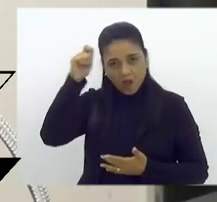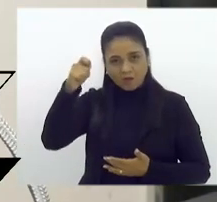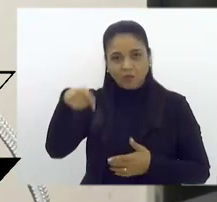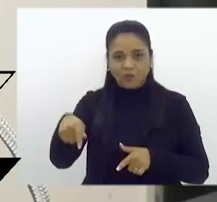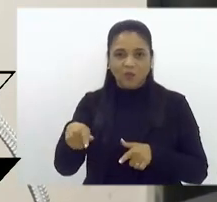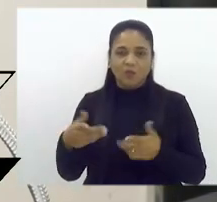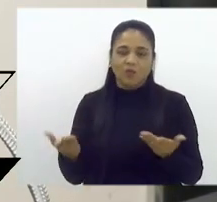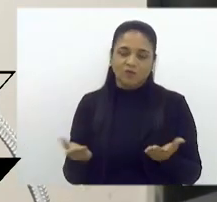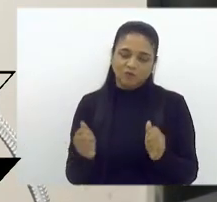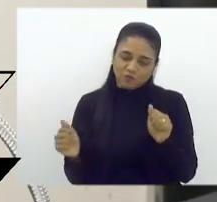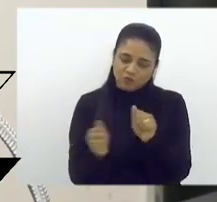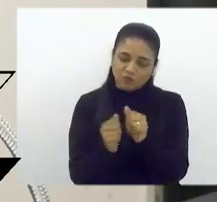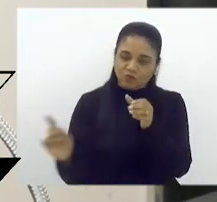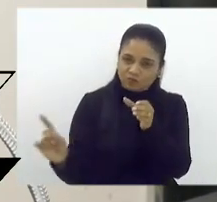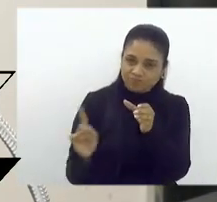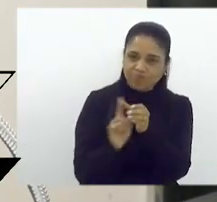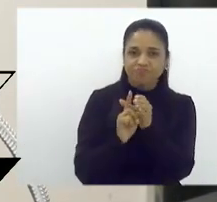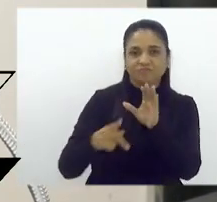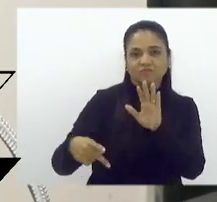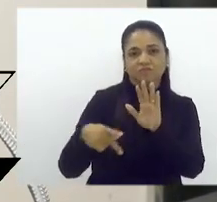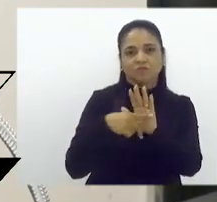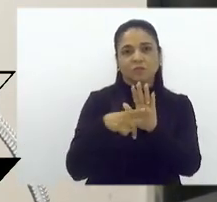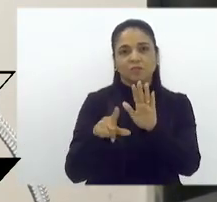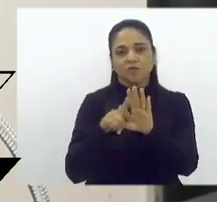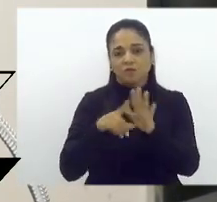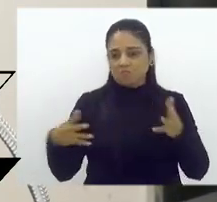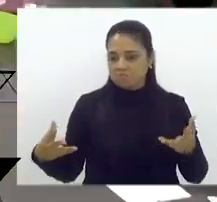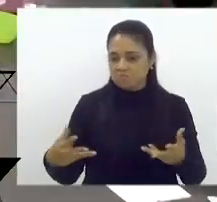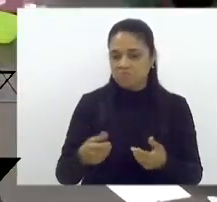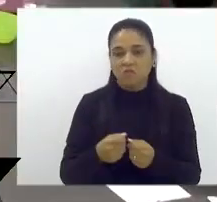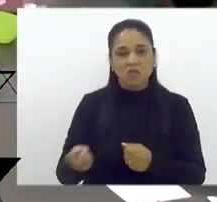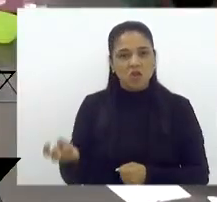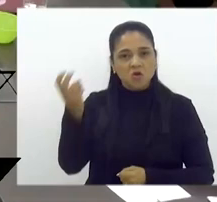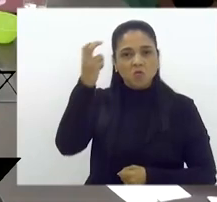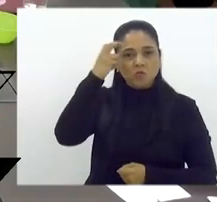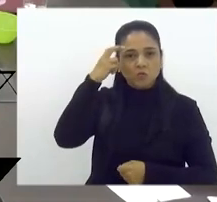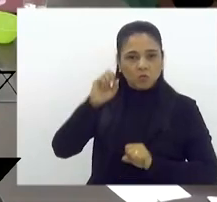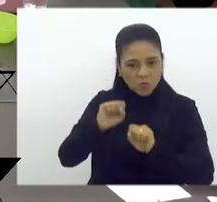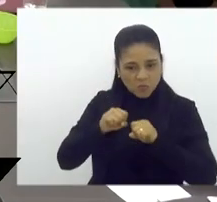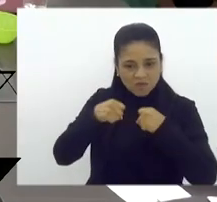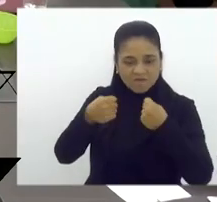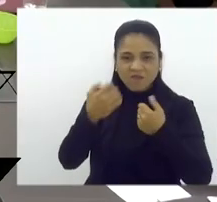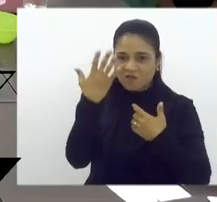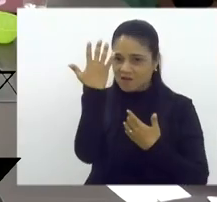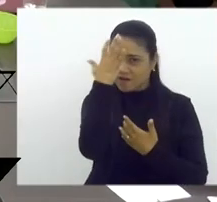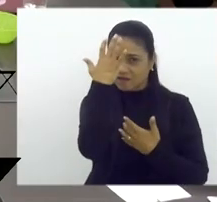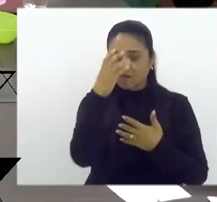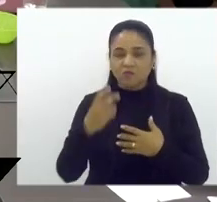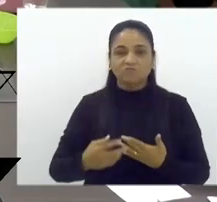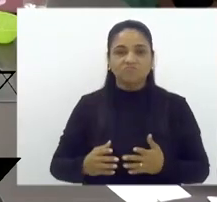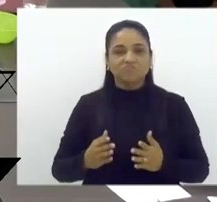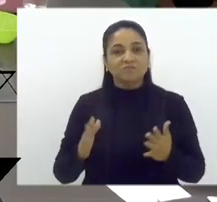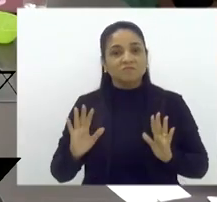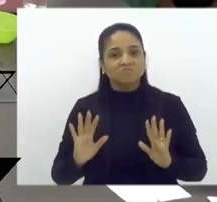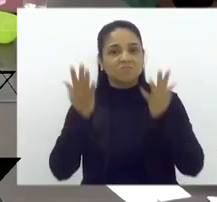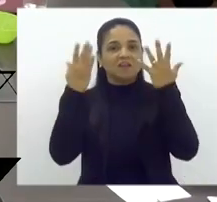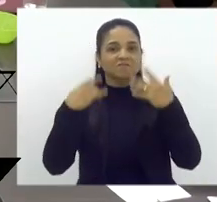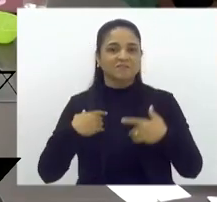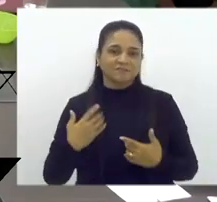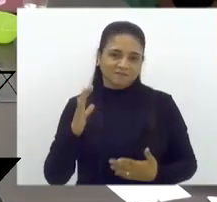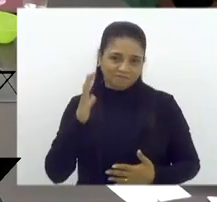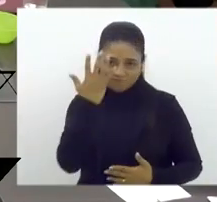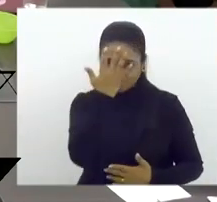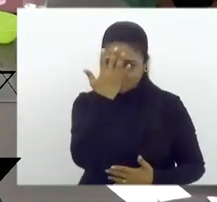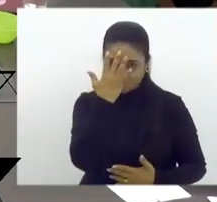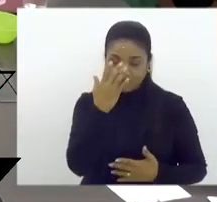Excelência nessa brilhante iniciativa em prol da nossa cultura, do nosso carnaval, da nossa manifestação cultural do Estado do Rio